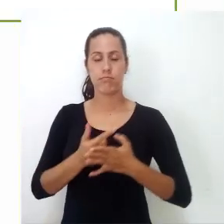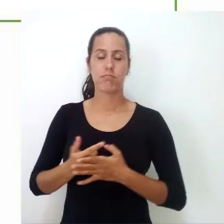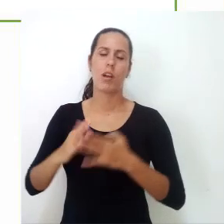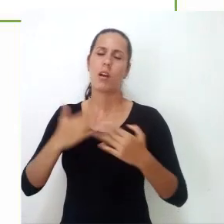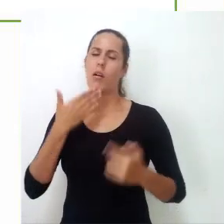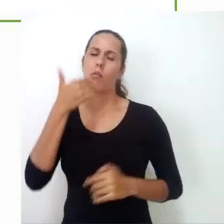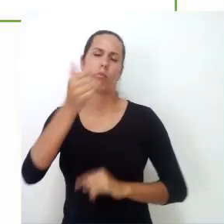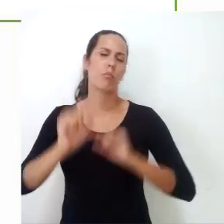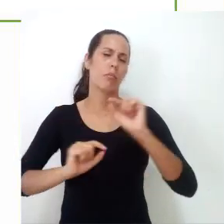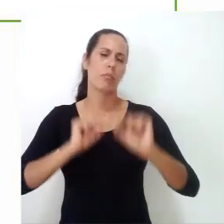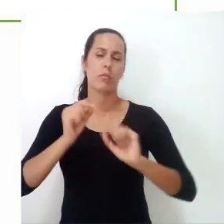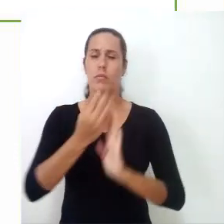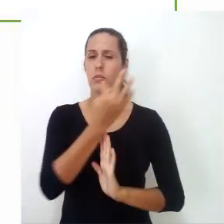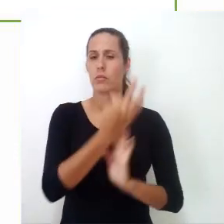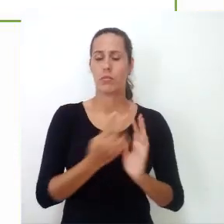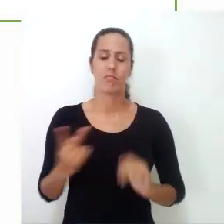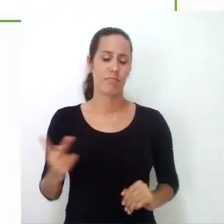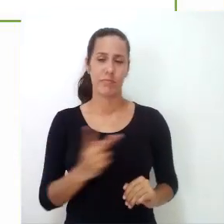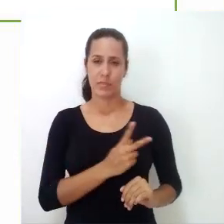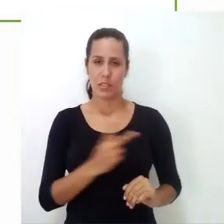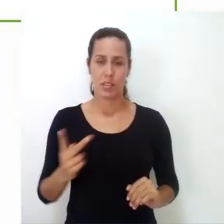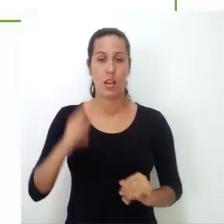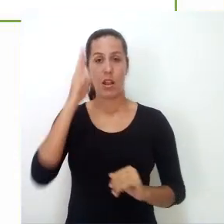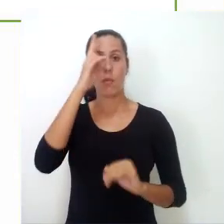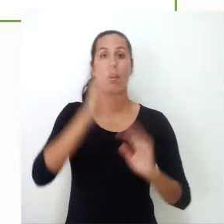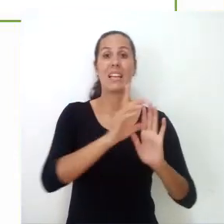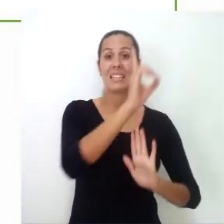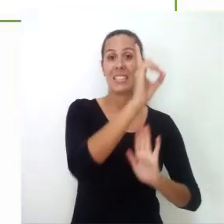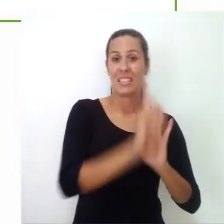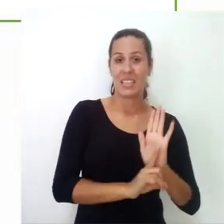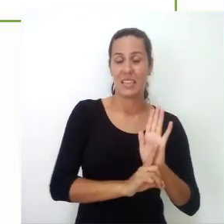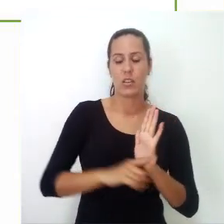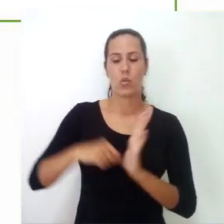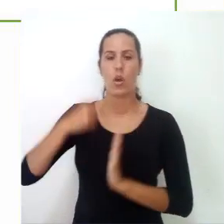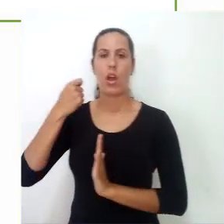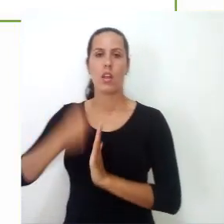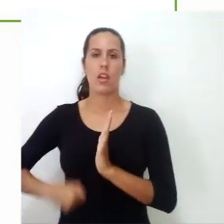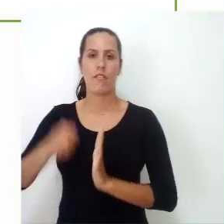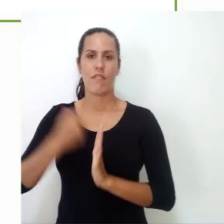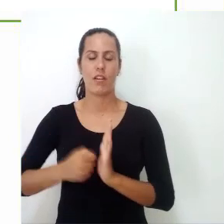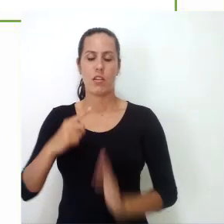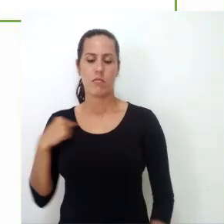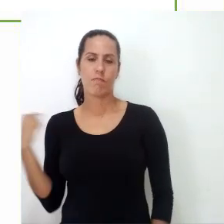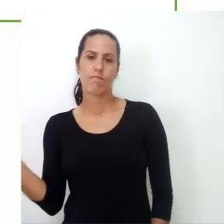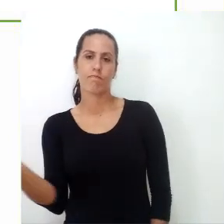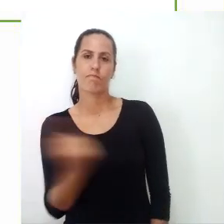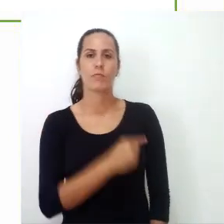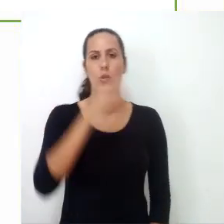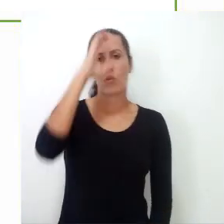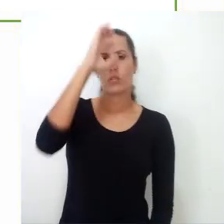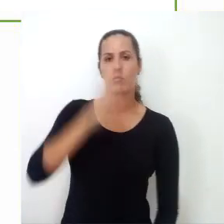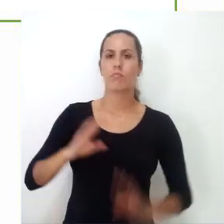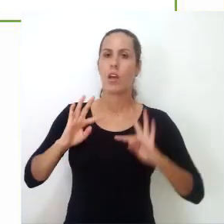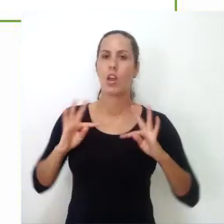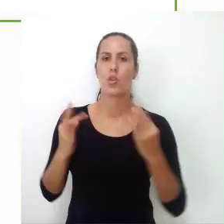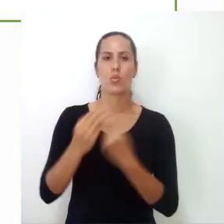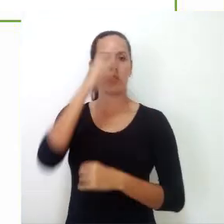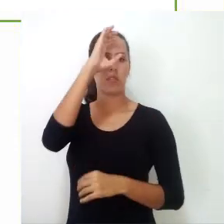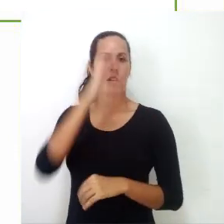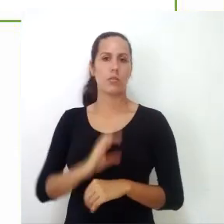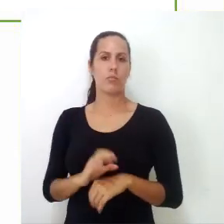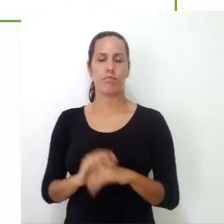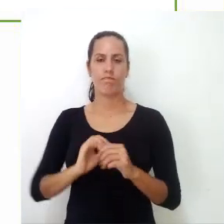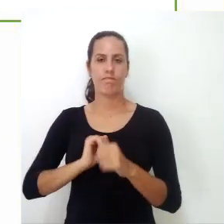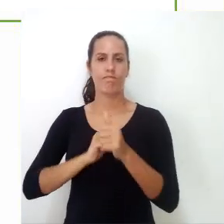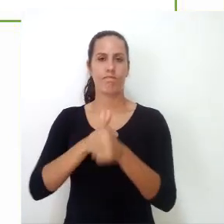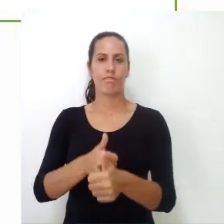legais normativos, vocês lembrem, direitos e deveres do cidadão, certo? Vamos lá aqui. Exemplo